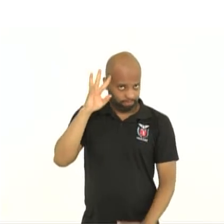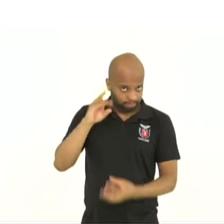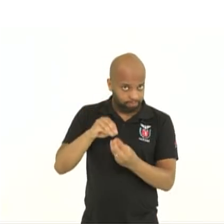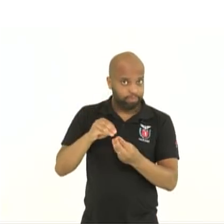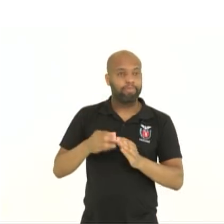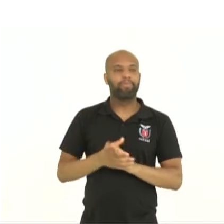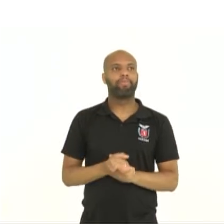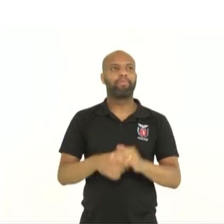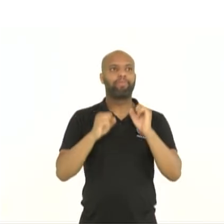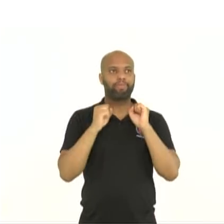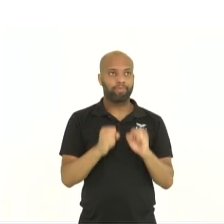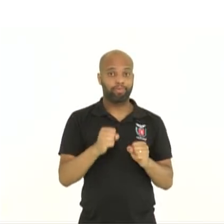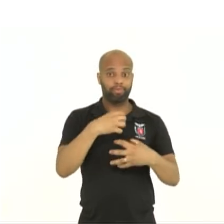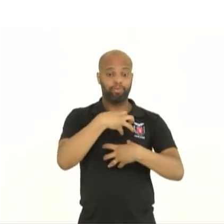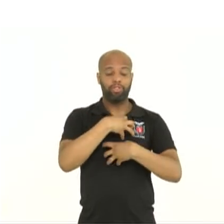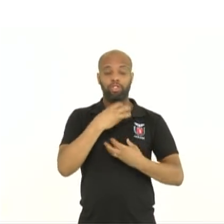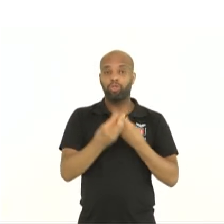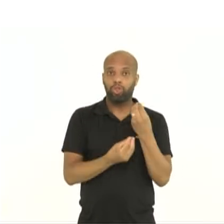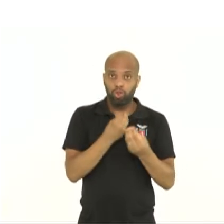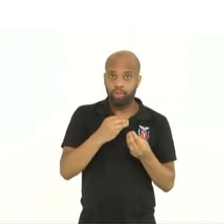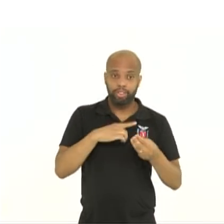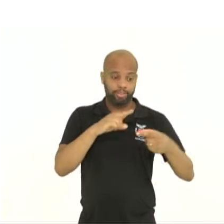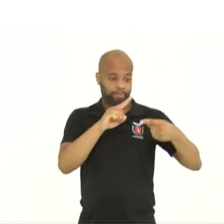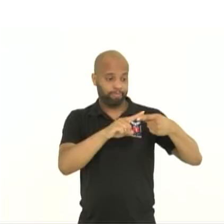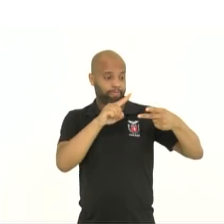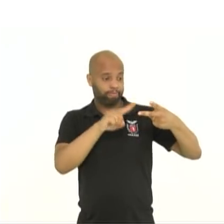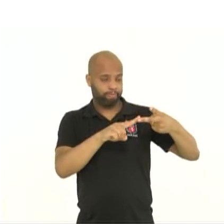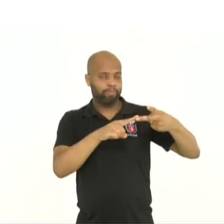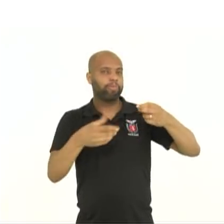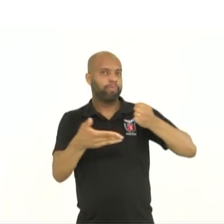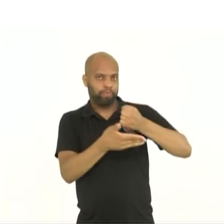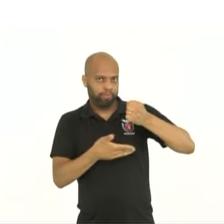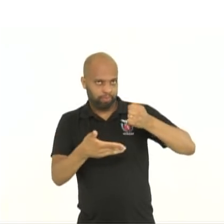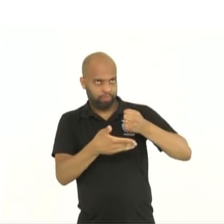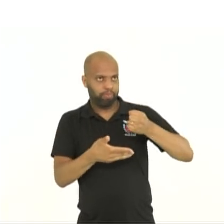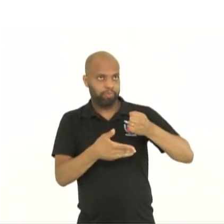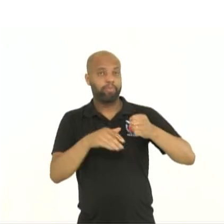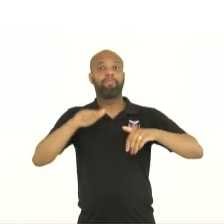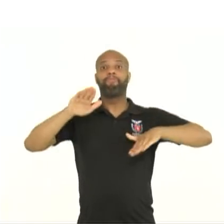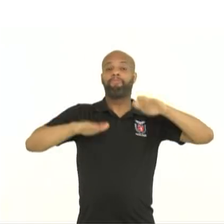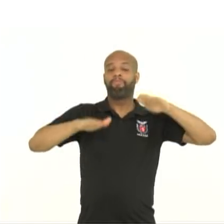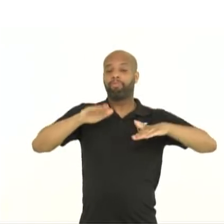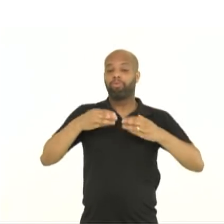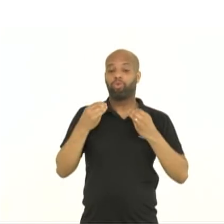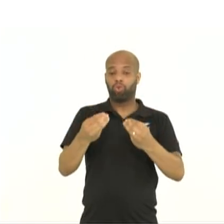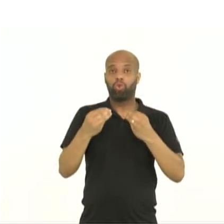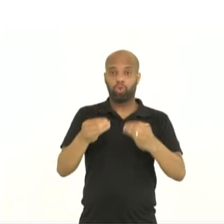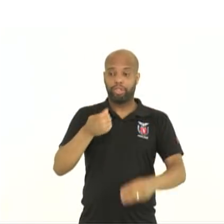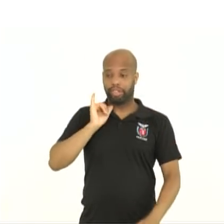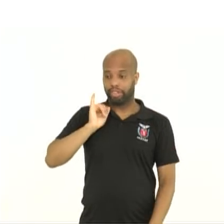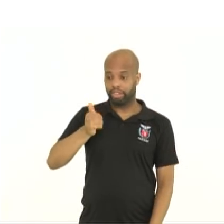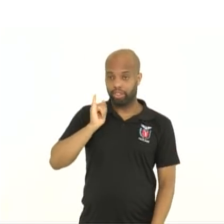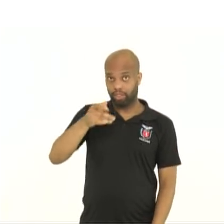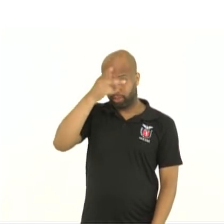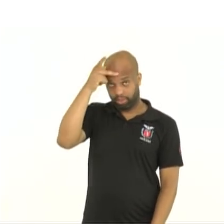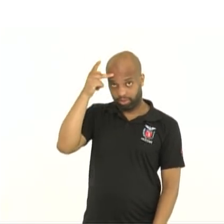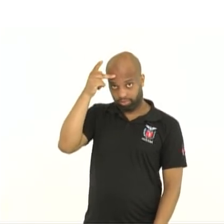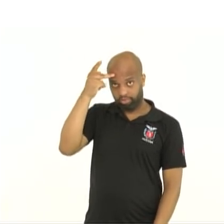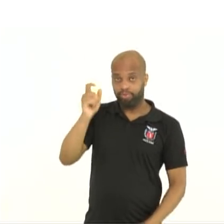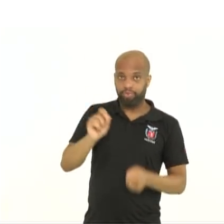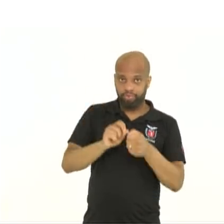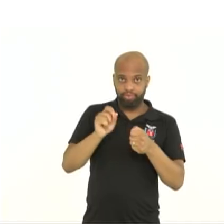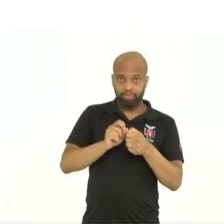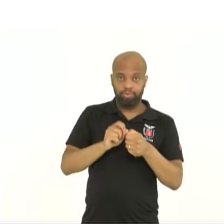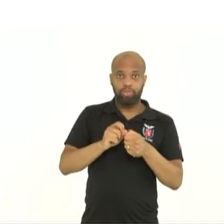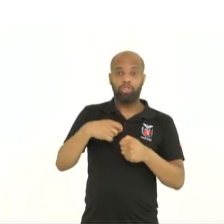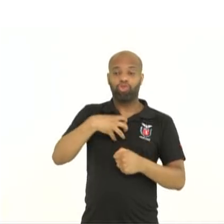aqui? Elas podem ser estruturadas de duas formas básicas, tá? Dependendo de como o narrador as reproduz. O